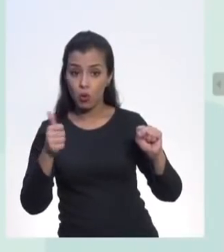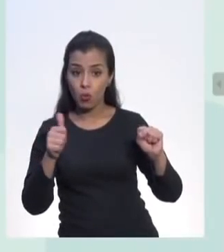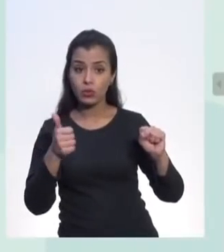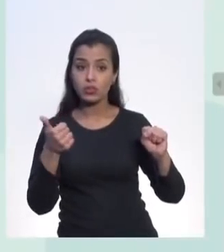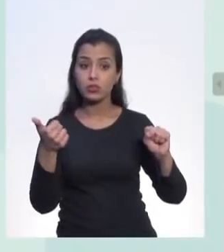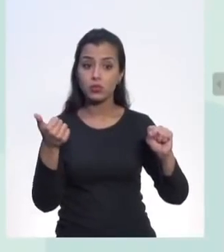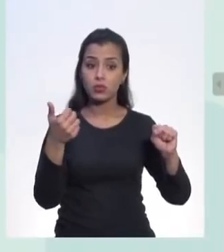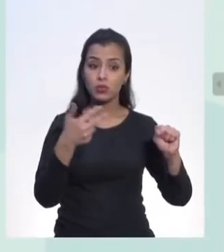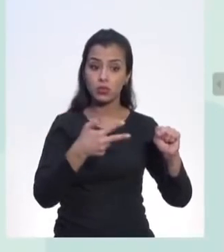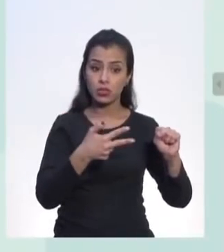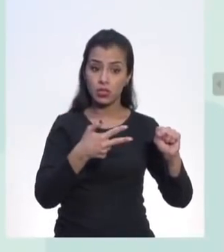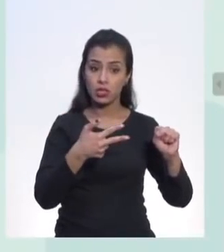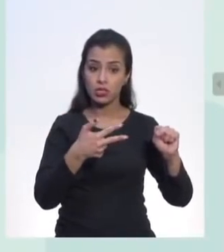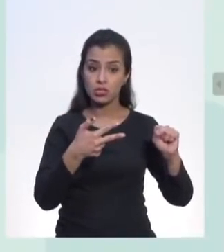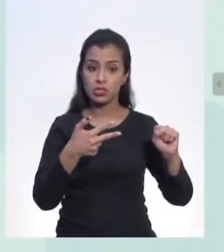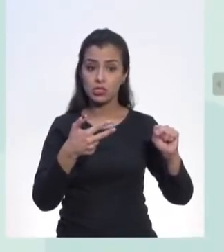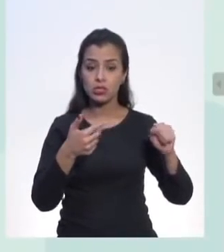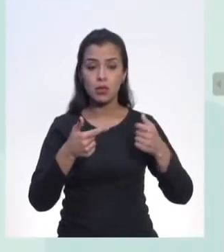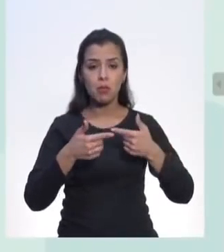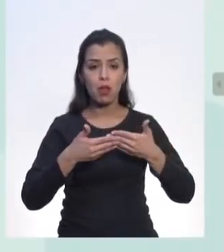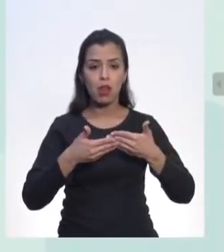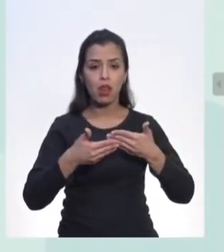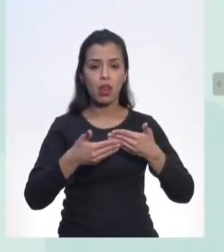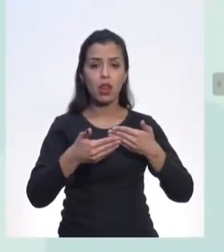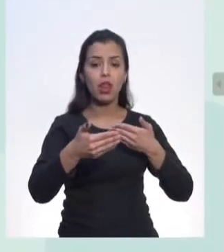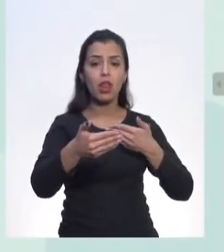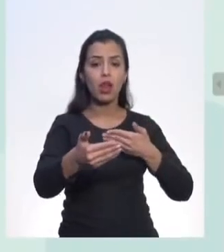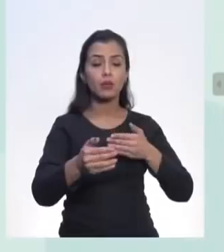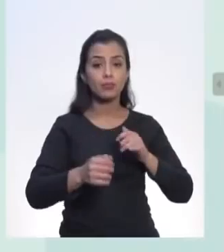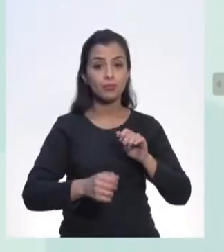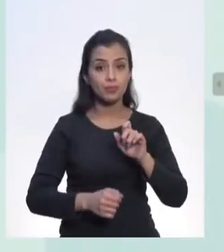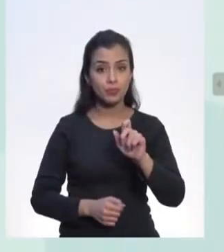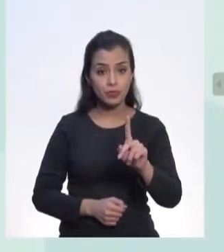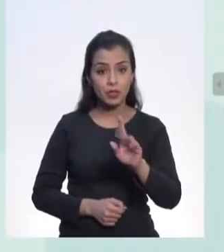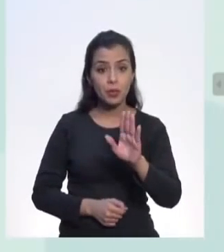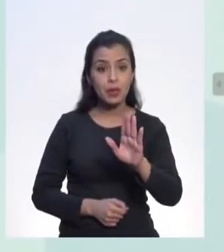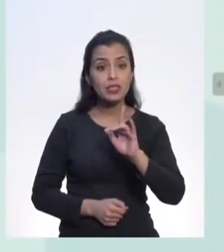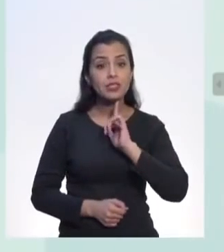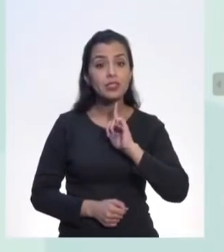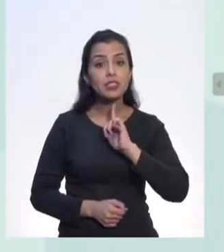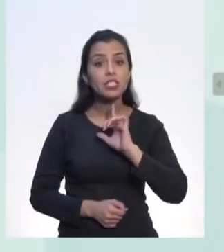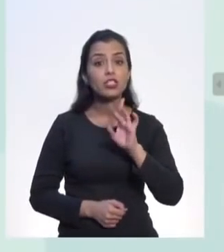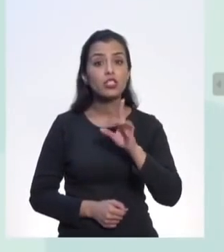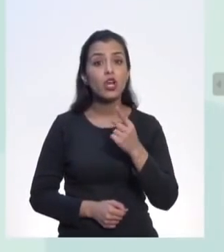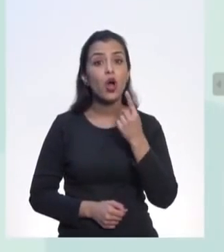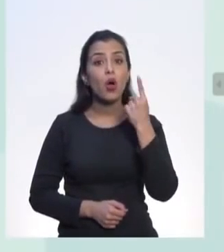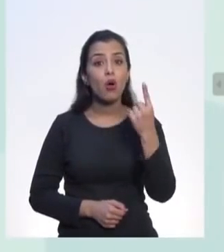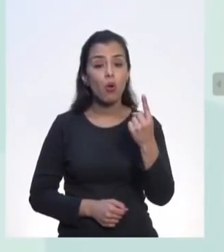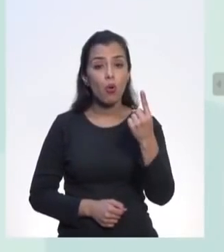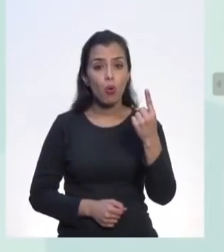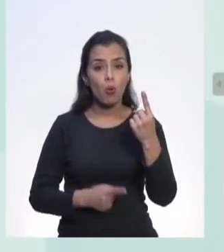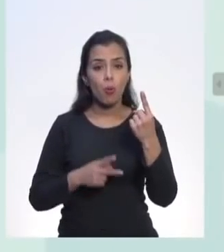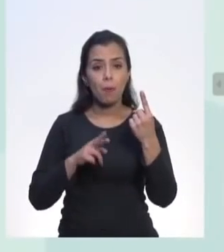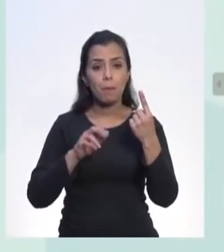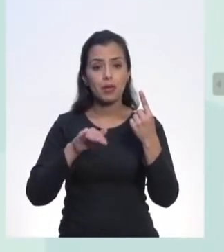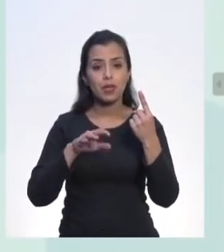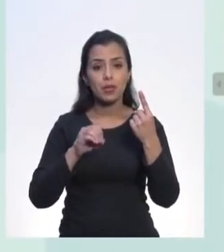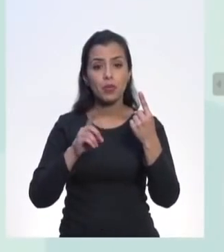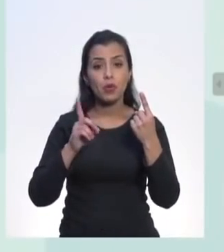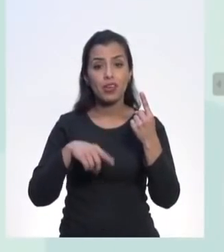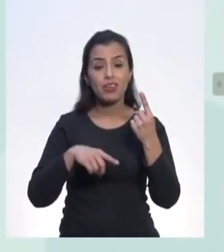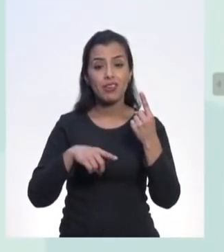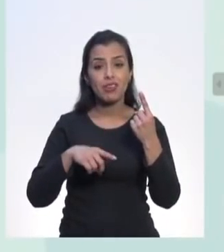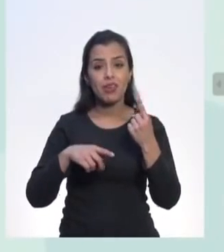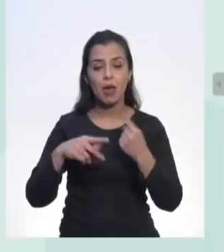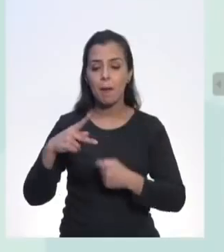o 13, infinitos, certo? Mas nós só temos um primo que é par, que é o